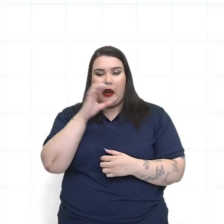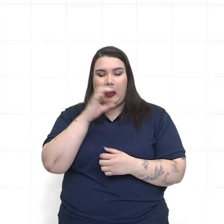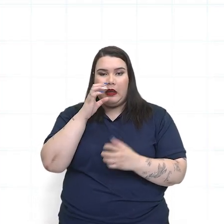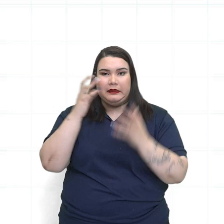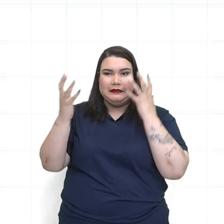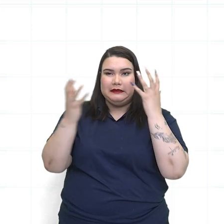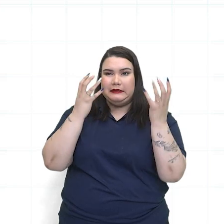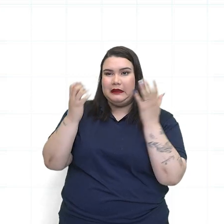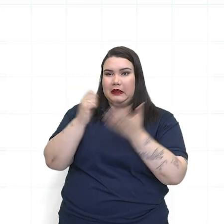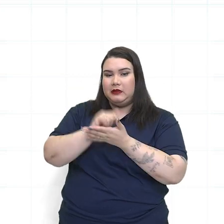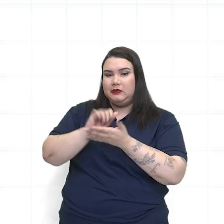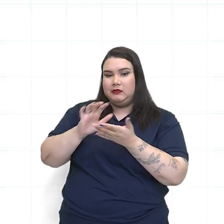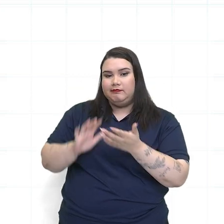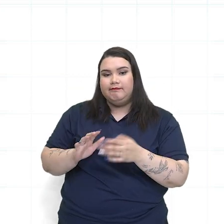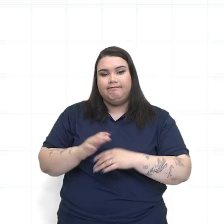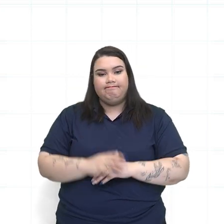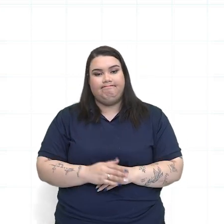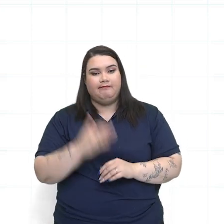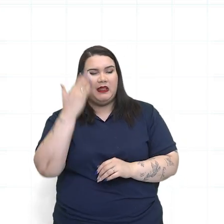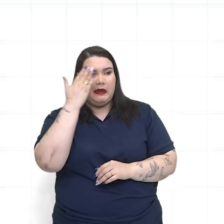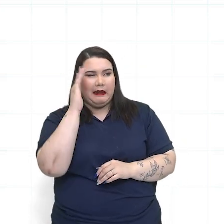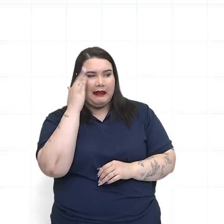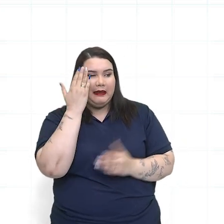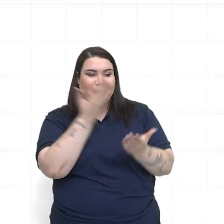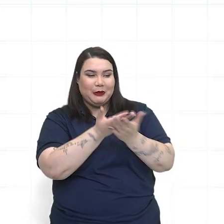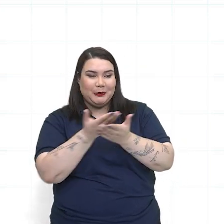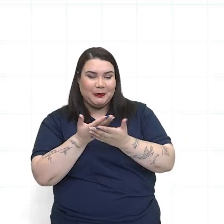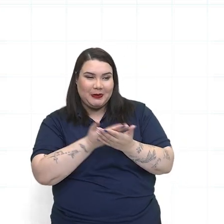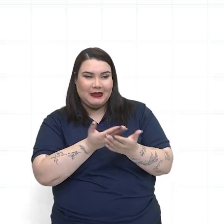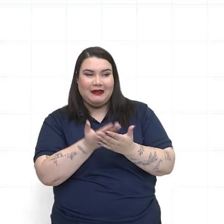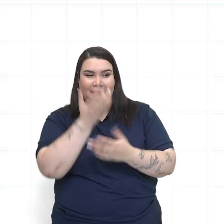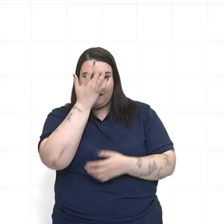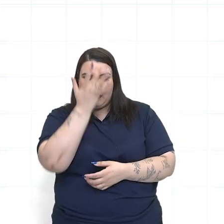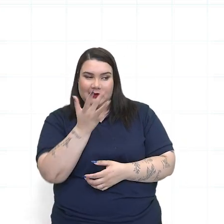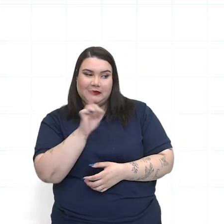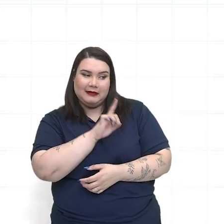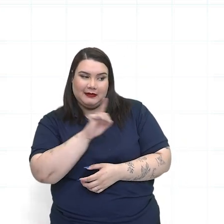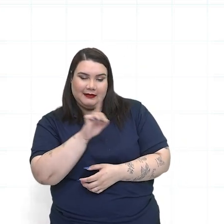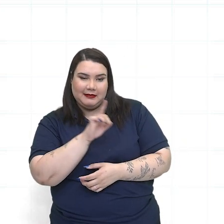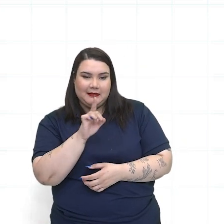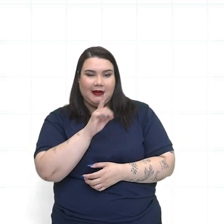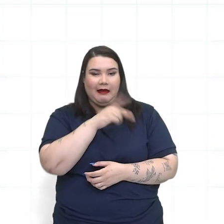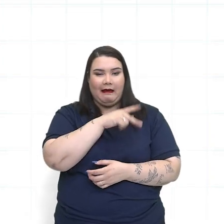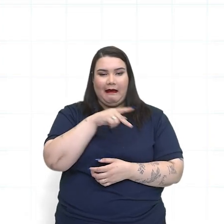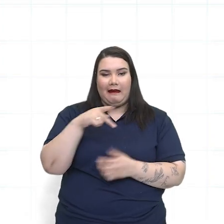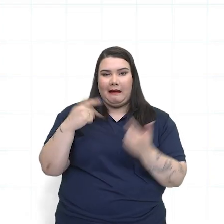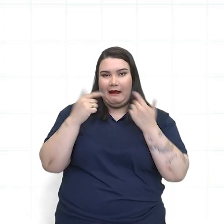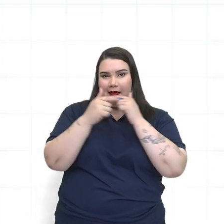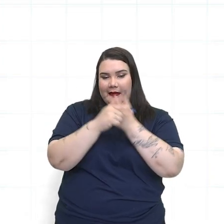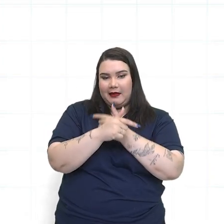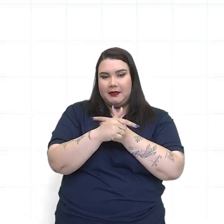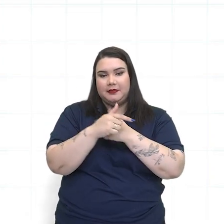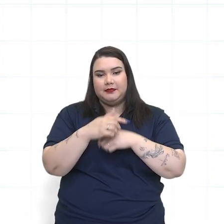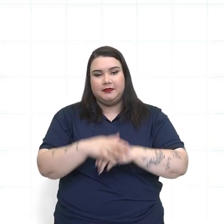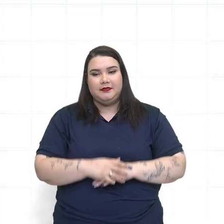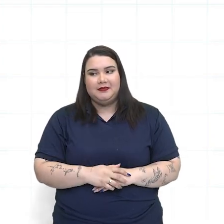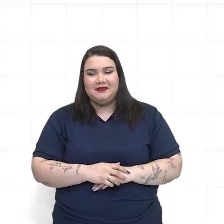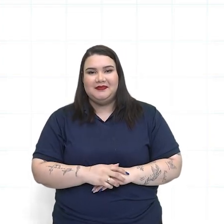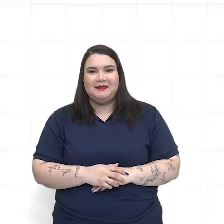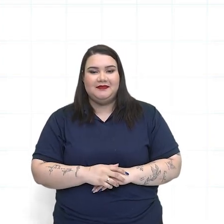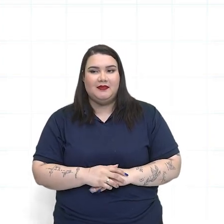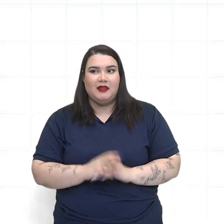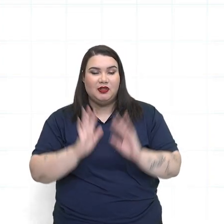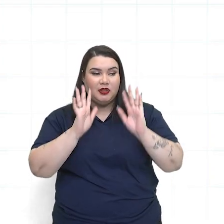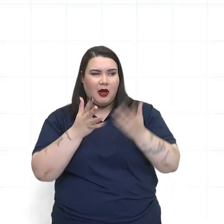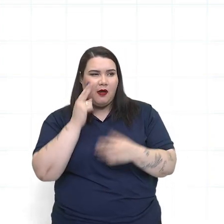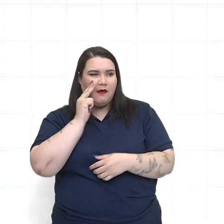casa. Pedro, entendo, vida de estudante não é moleza. KKK, o KKK indicando que ela está rindo,